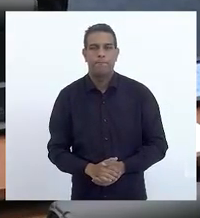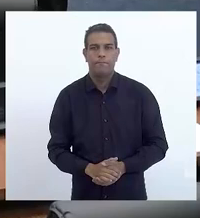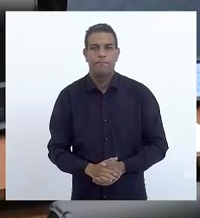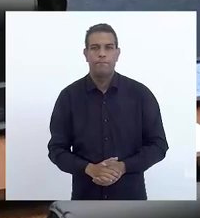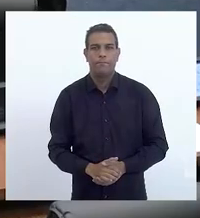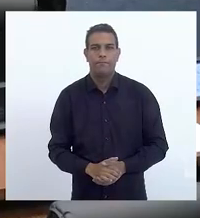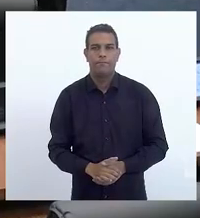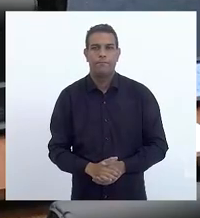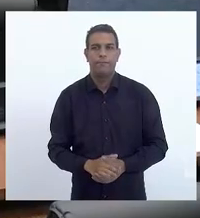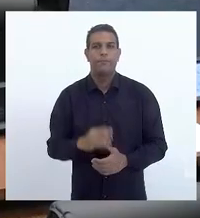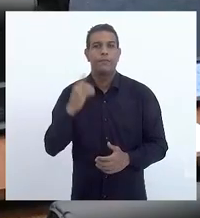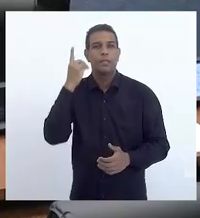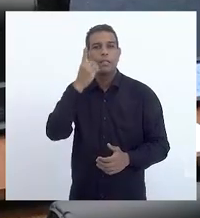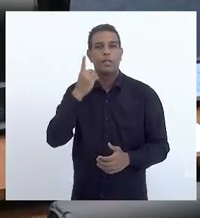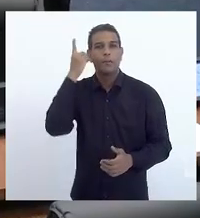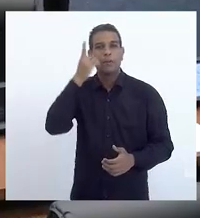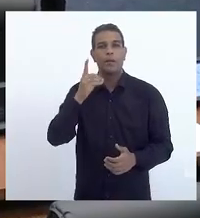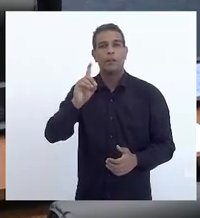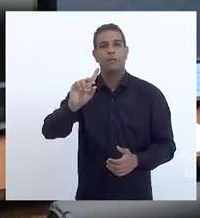Deputado Anderson Moraes.